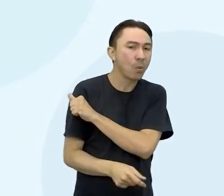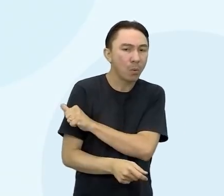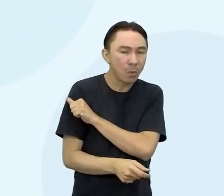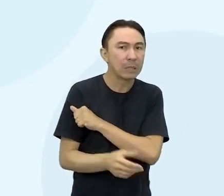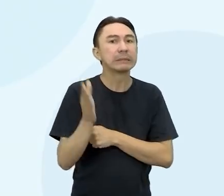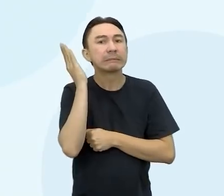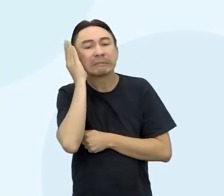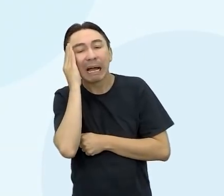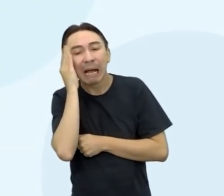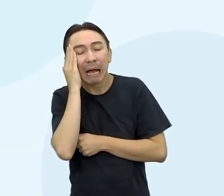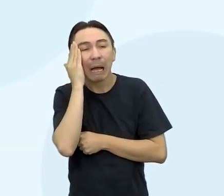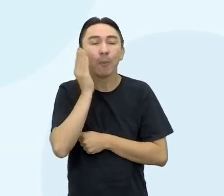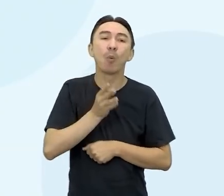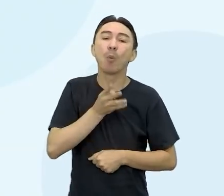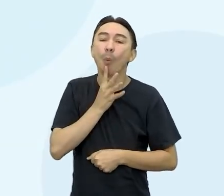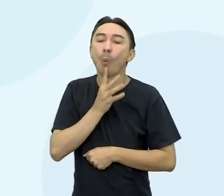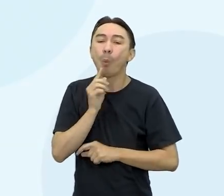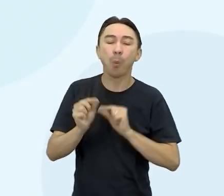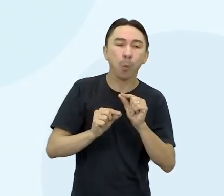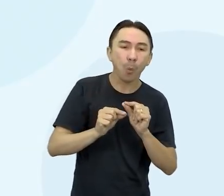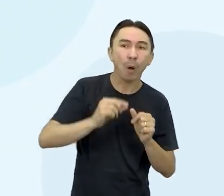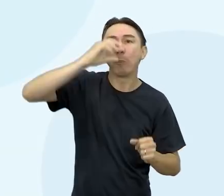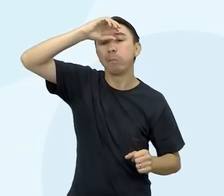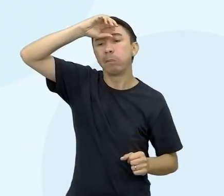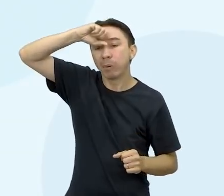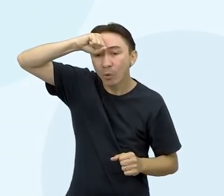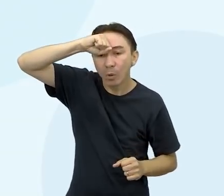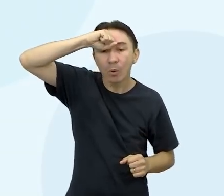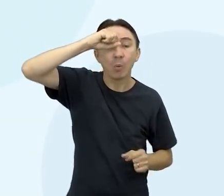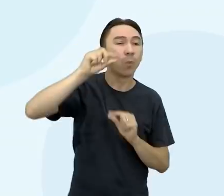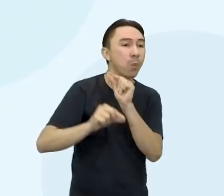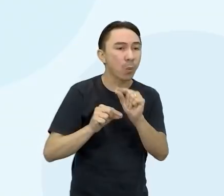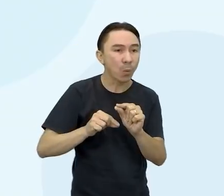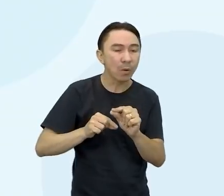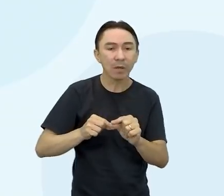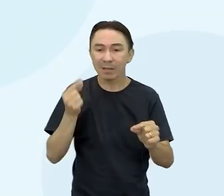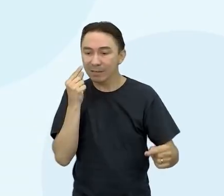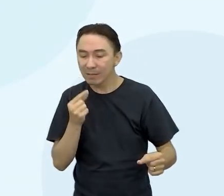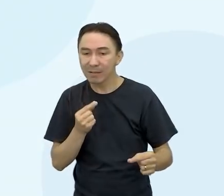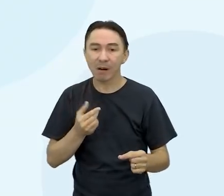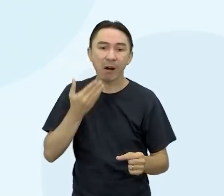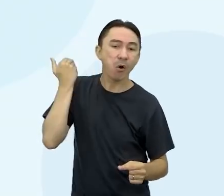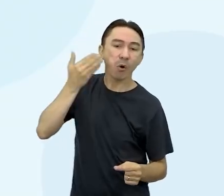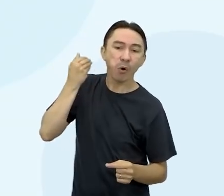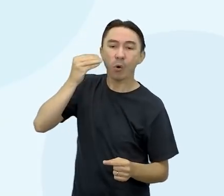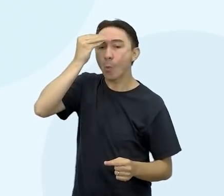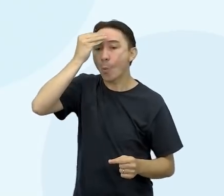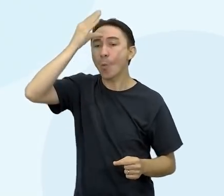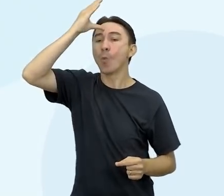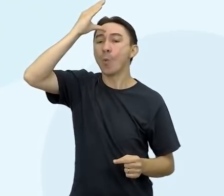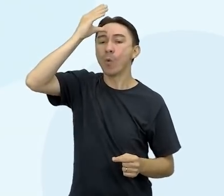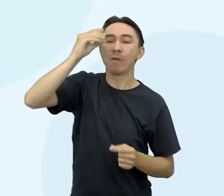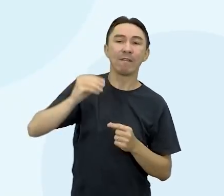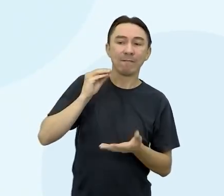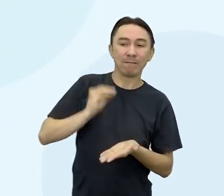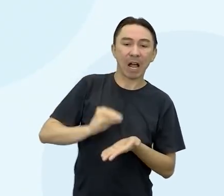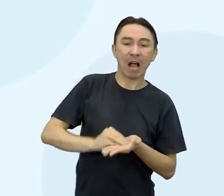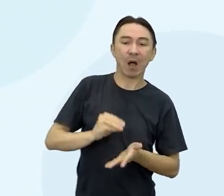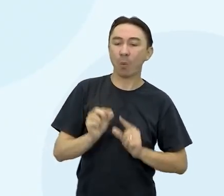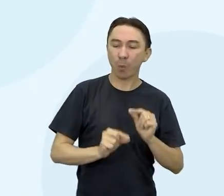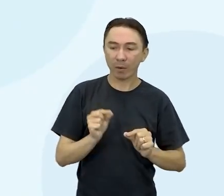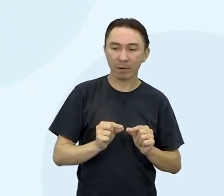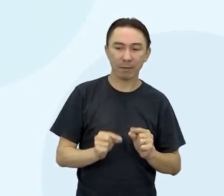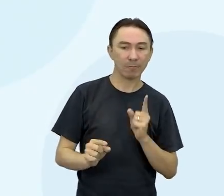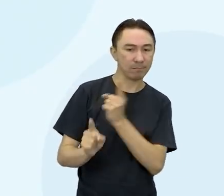já adquiriram, já assimilaram do ano passado, o que falta, né, contemplar para a gente conseguir avançar. Portfólios também é